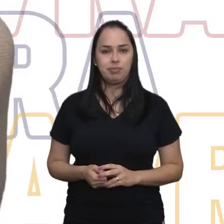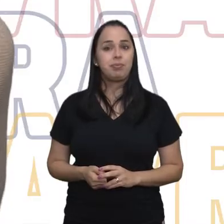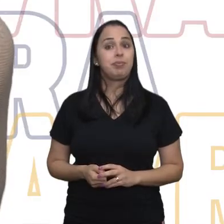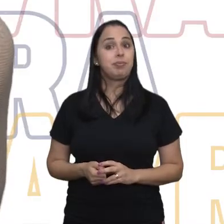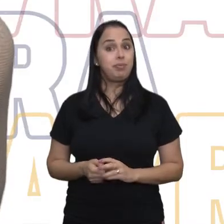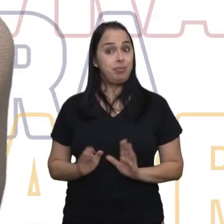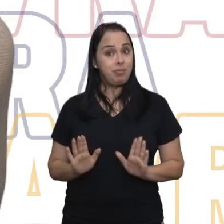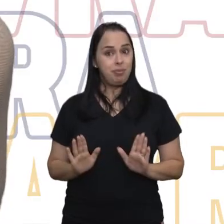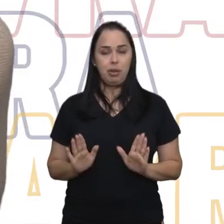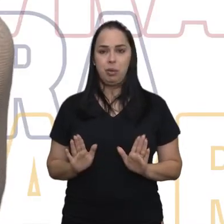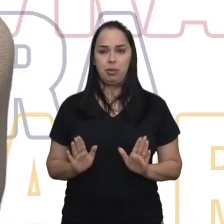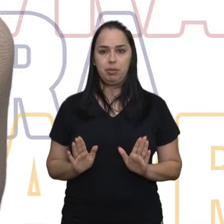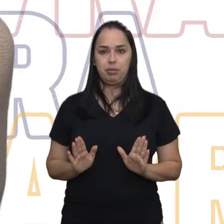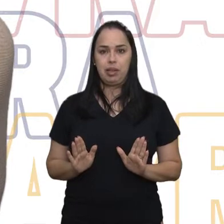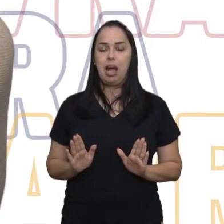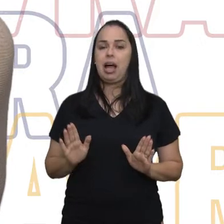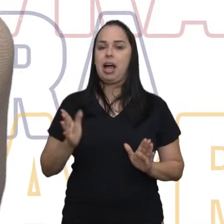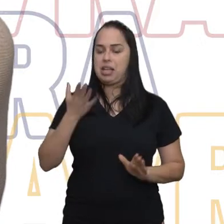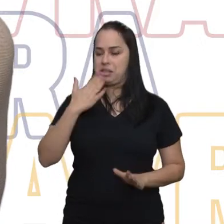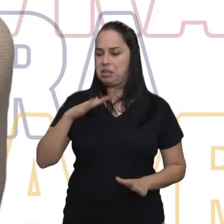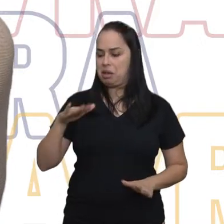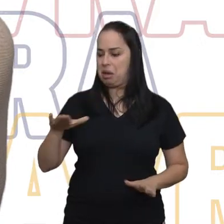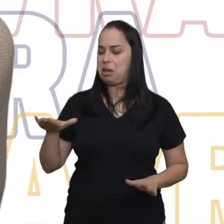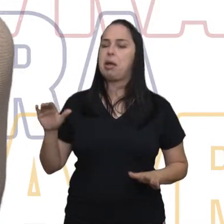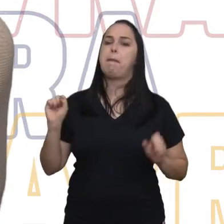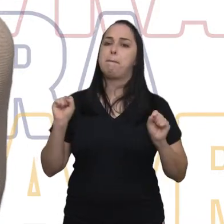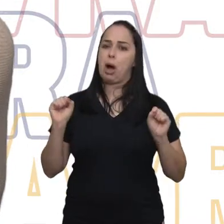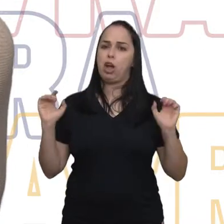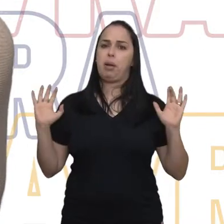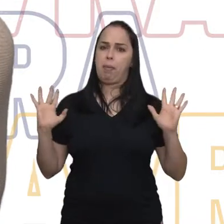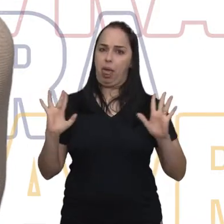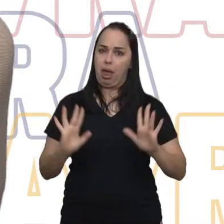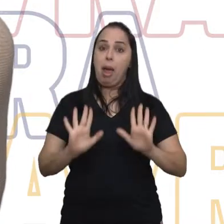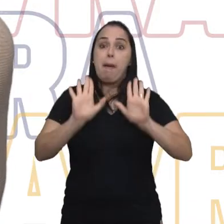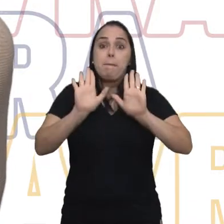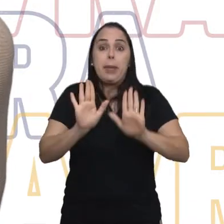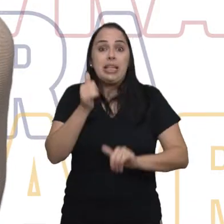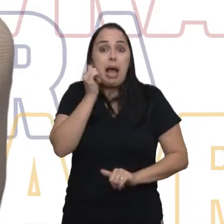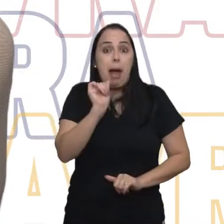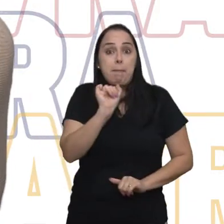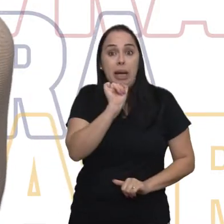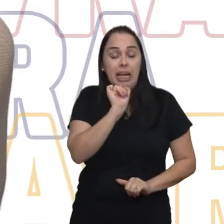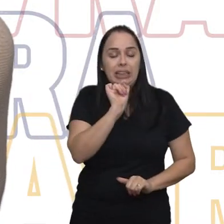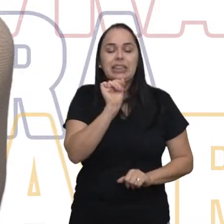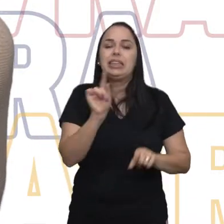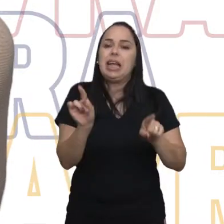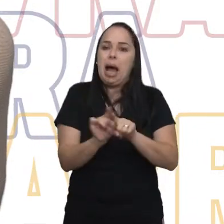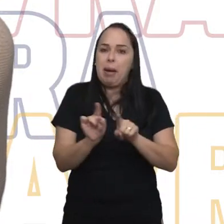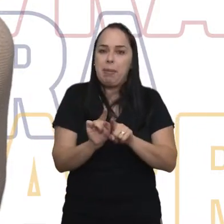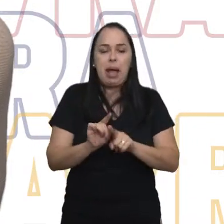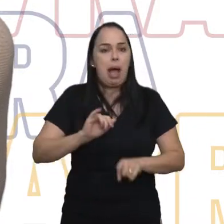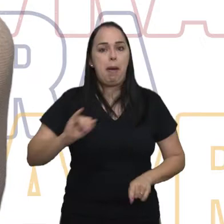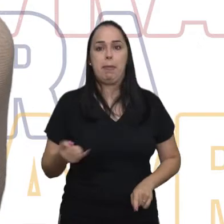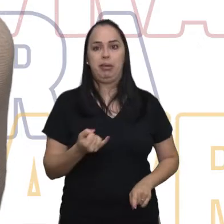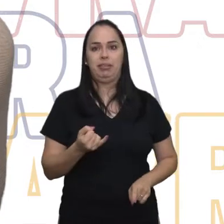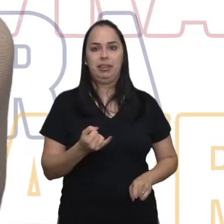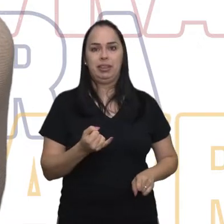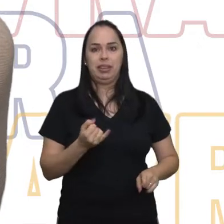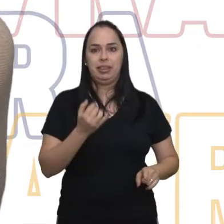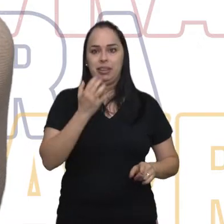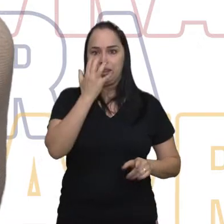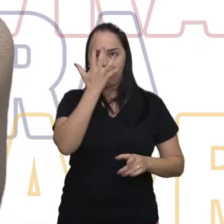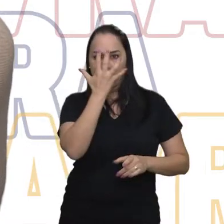De modo em geral as crianças, se bem que as mães vão lá, fazem máscara de carnaval, fazem os vasinhos, então quer